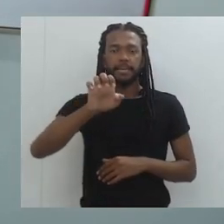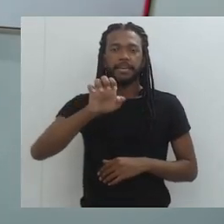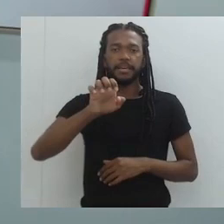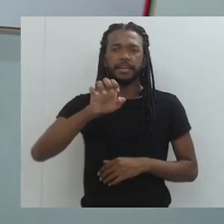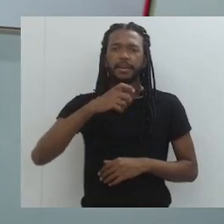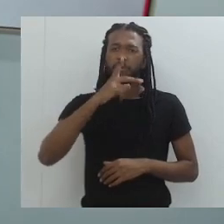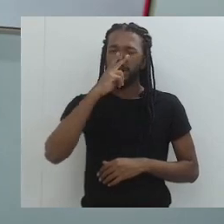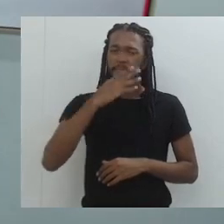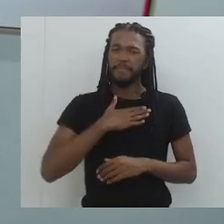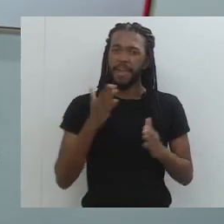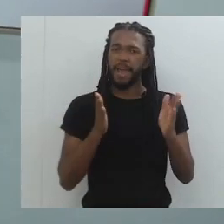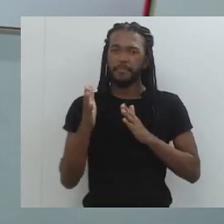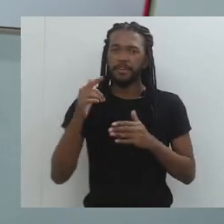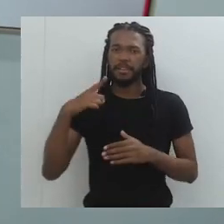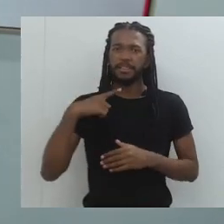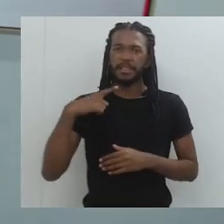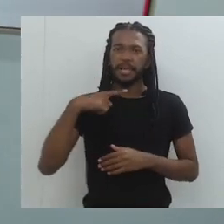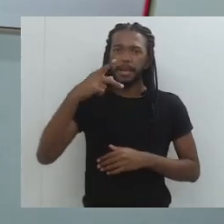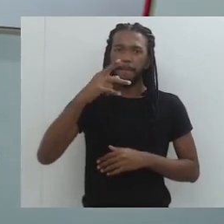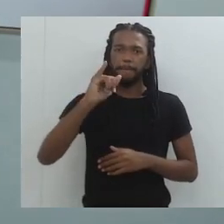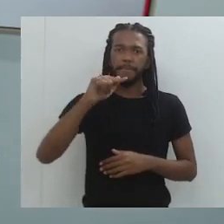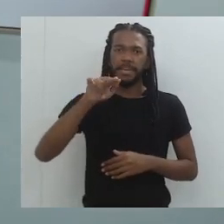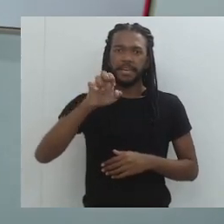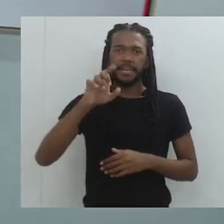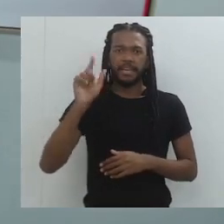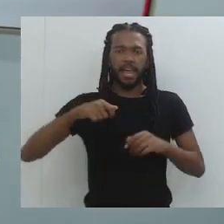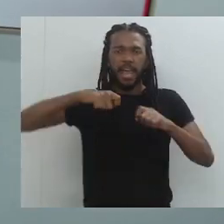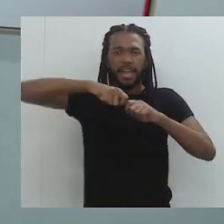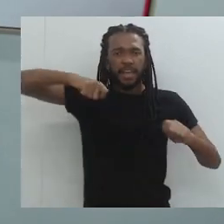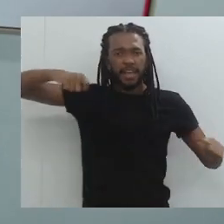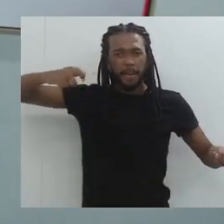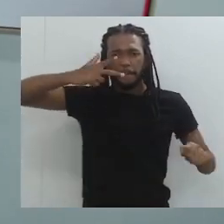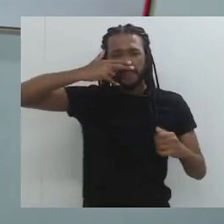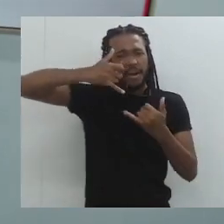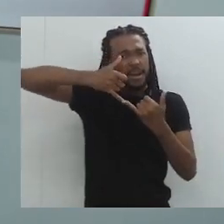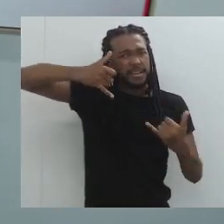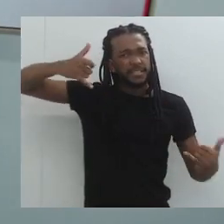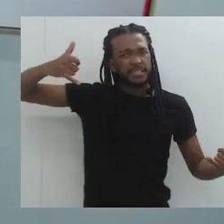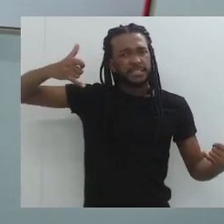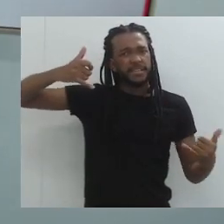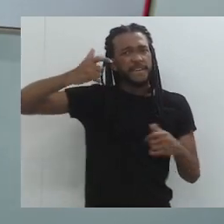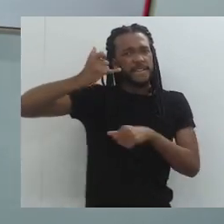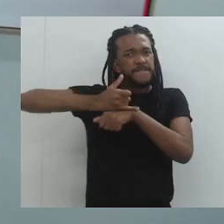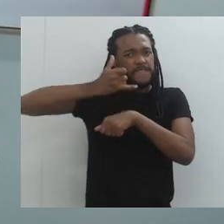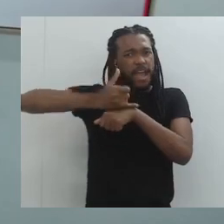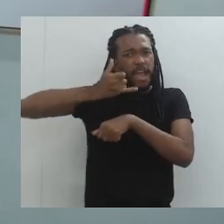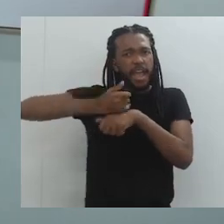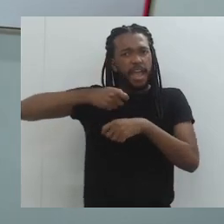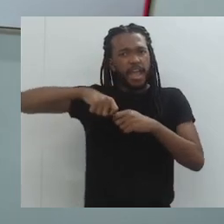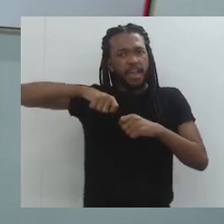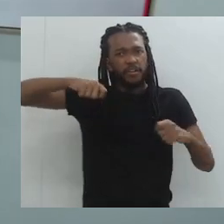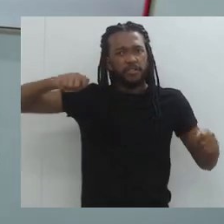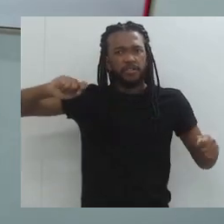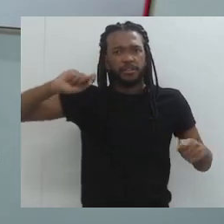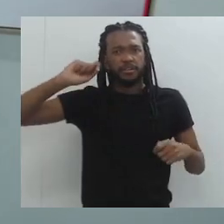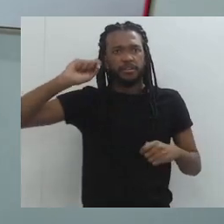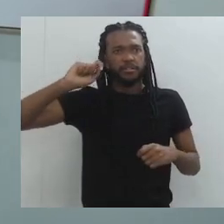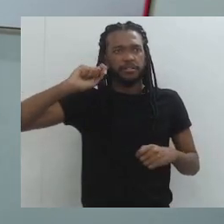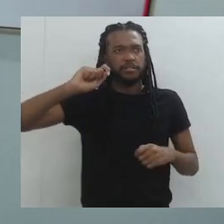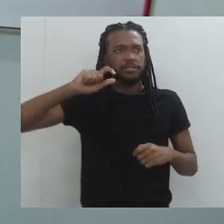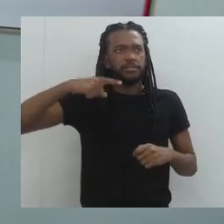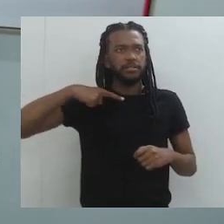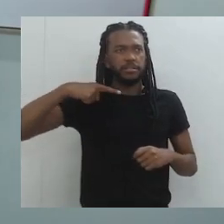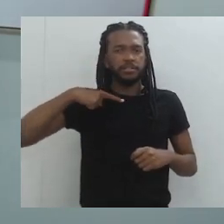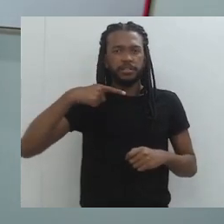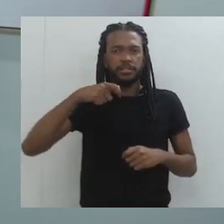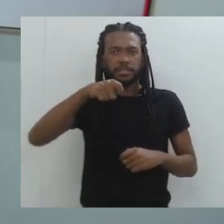acho que na minha época a gente tinha um pique, que era como se fosse um ferrozinho. E aí aquela parte da chave de fenda que a gente